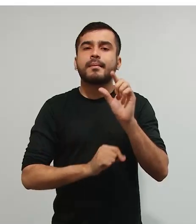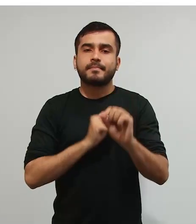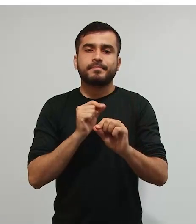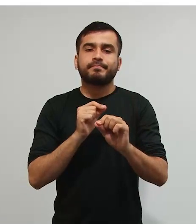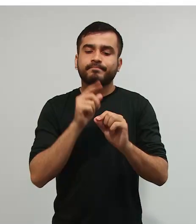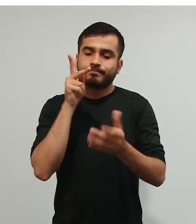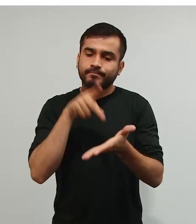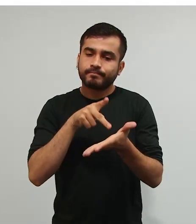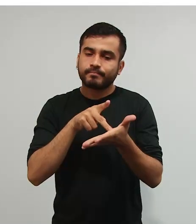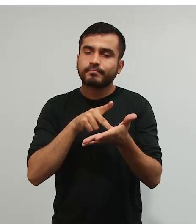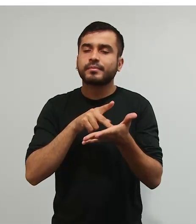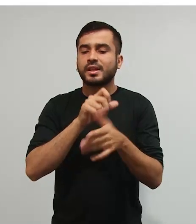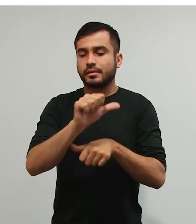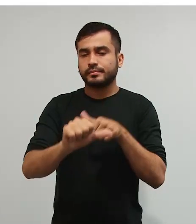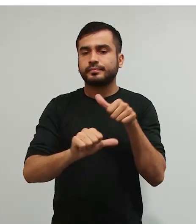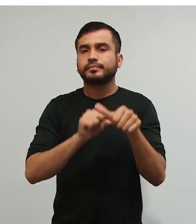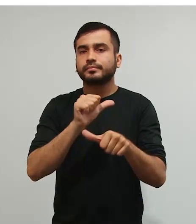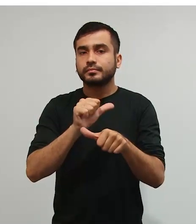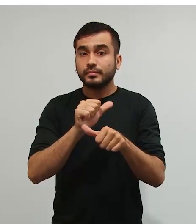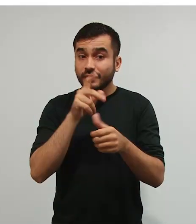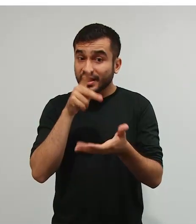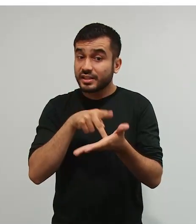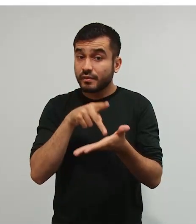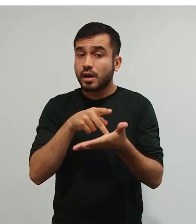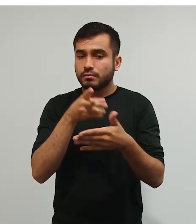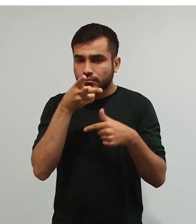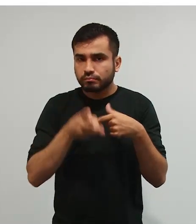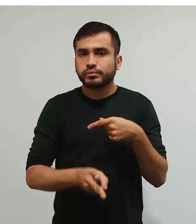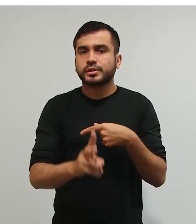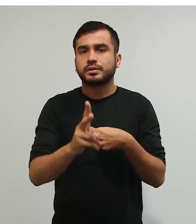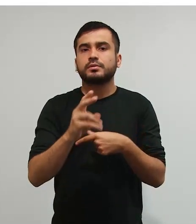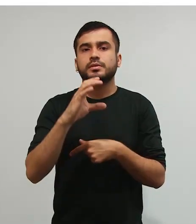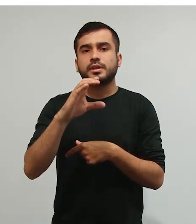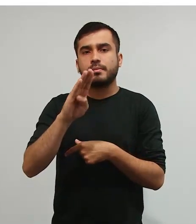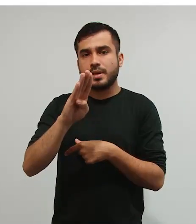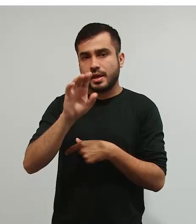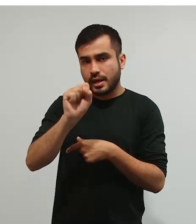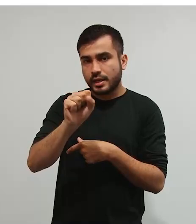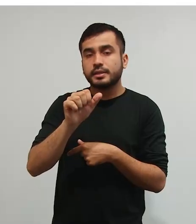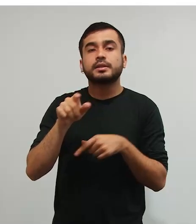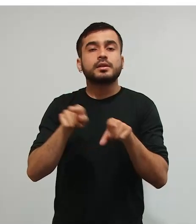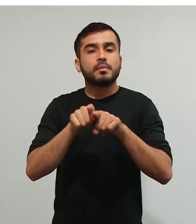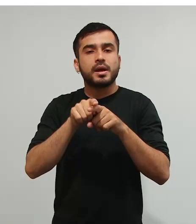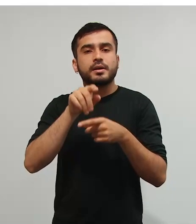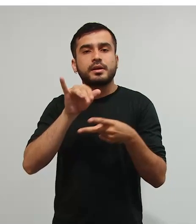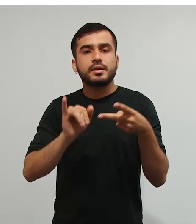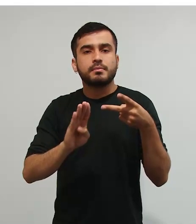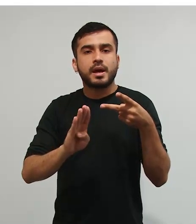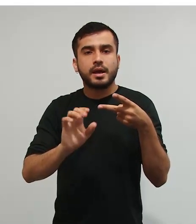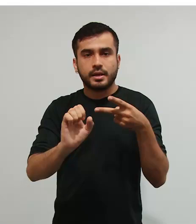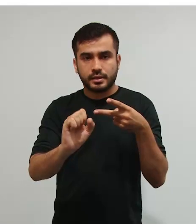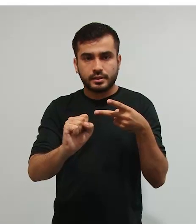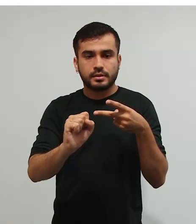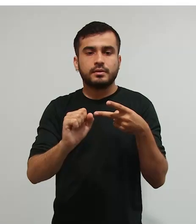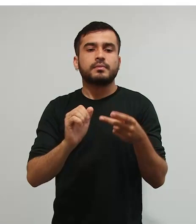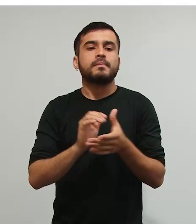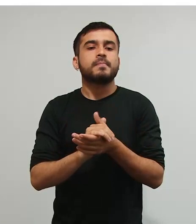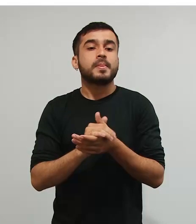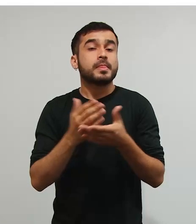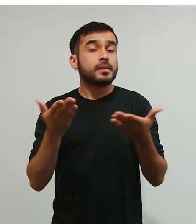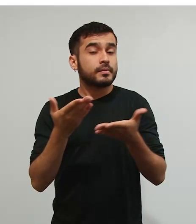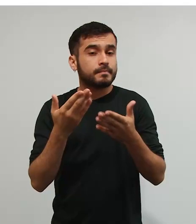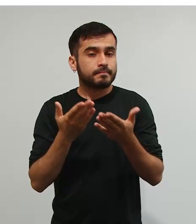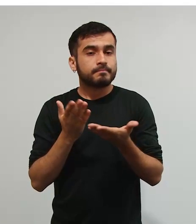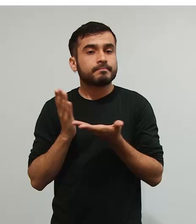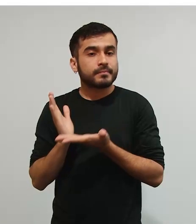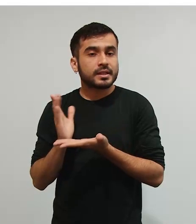as alterações trazidas pela emenda e para instituir propriamente o CBS e o IBS, tá, pessoal? E aí,